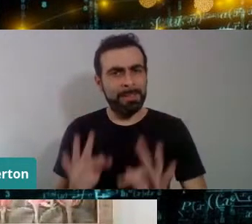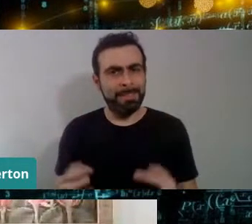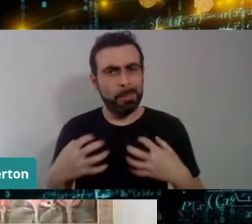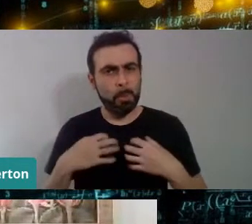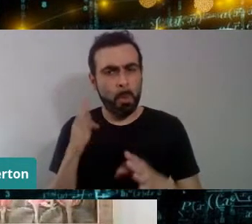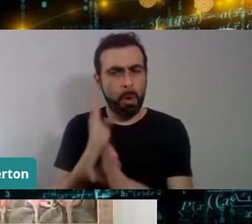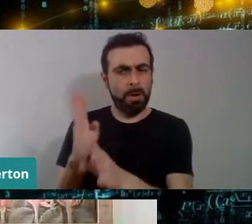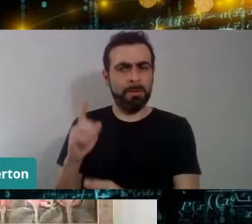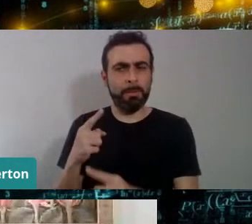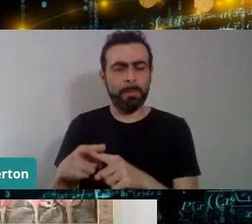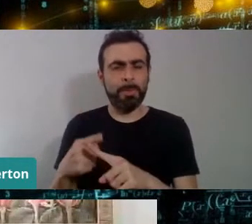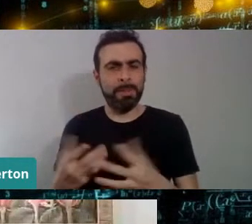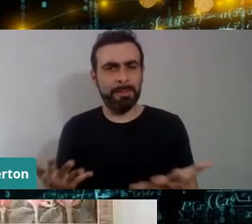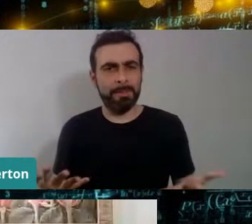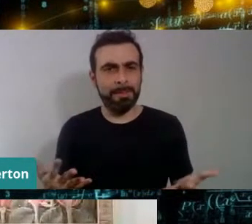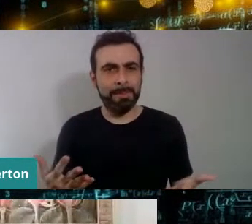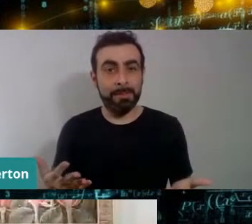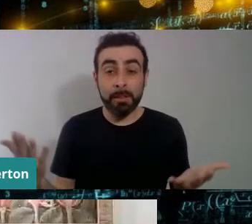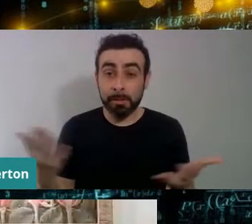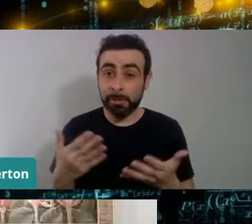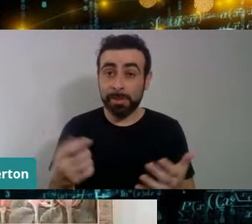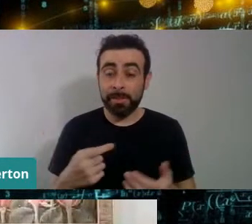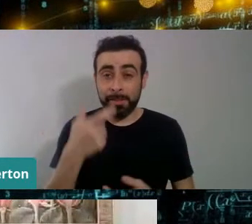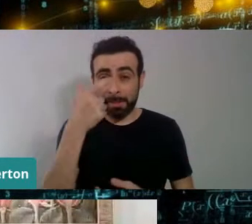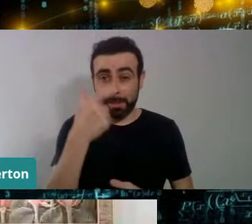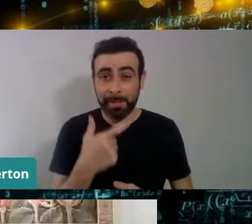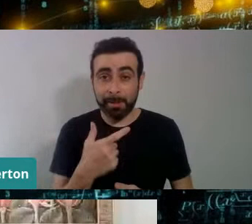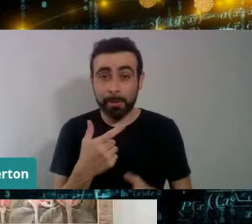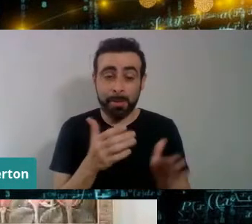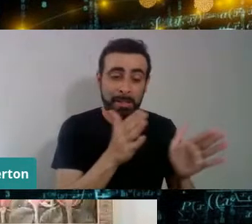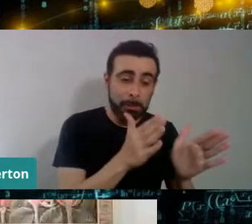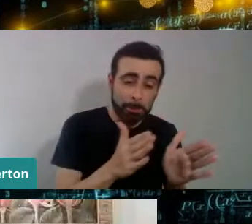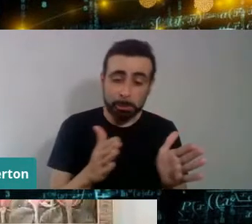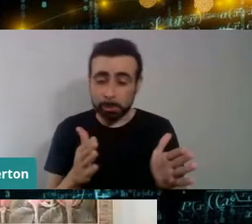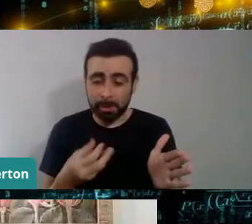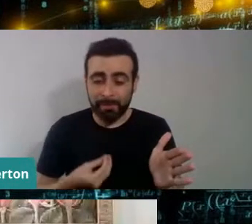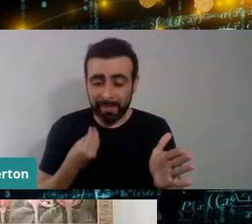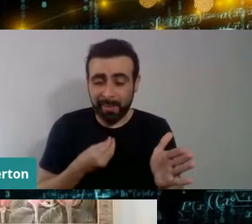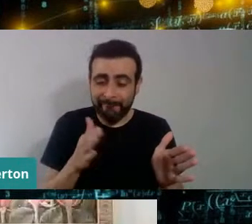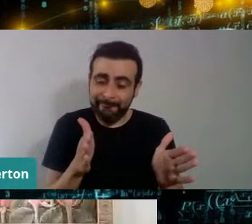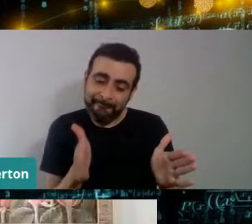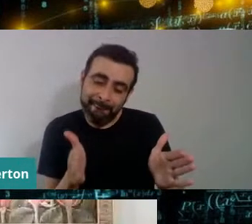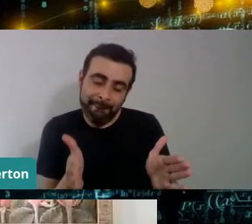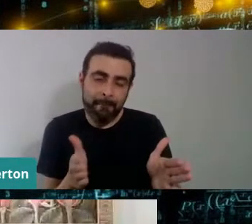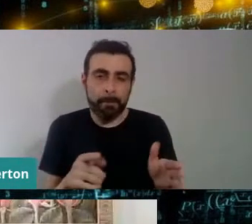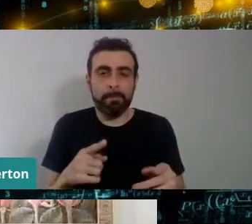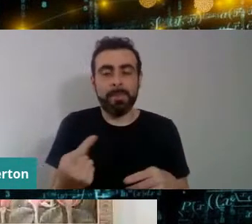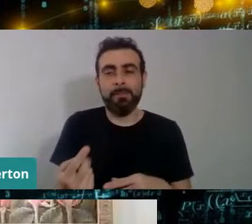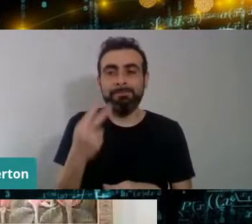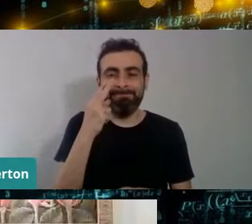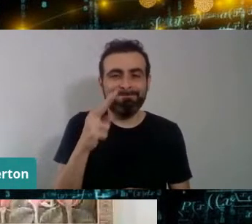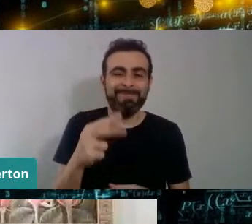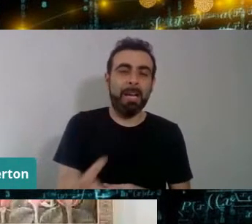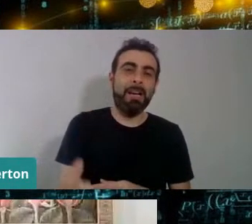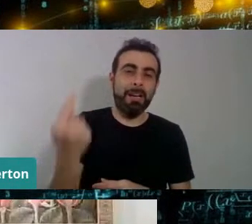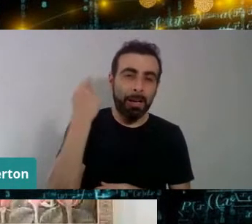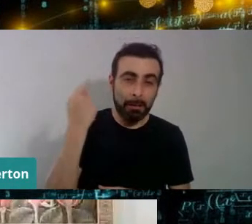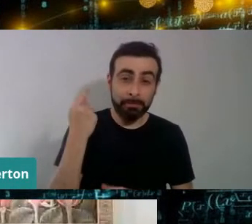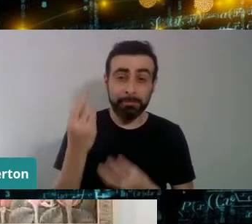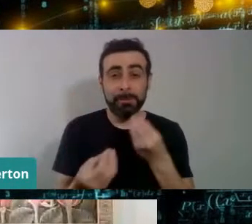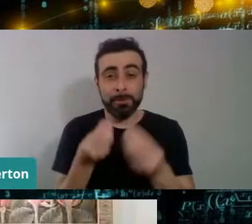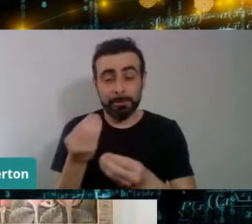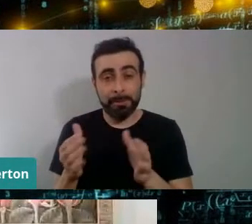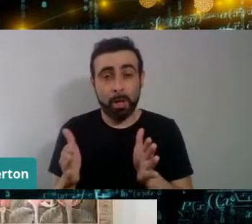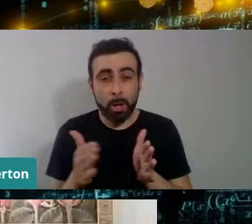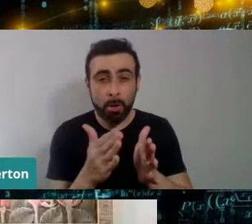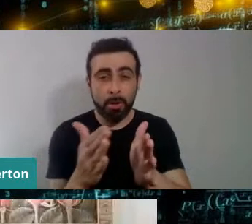mesmo, porque eu já estou no caso da vida, então a gente olha para trás e vê que deixou um rastro. Isso é motivo